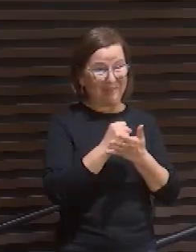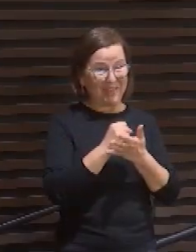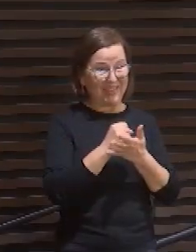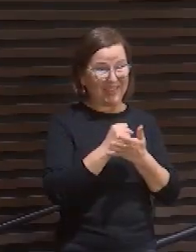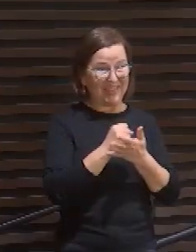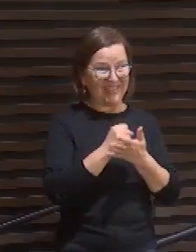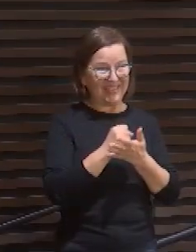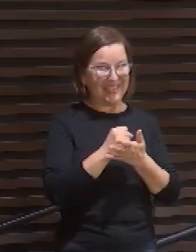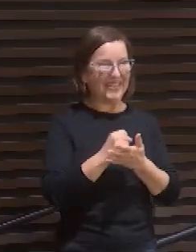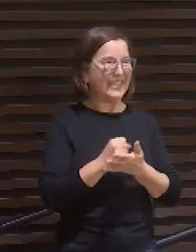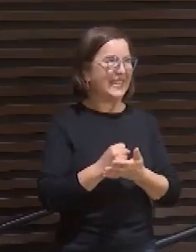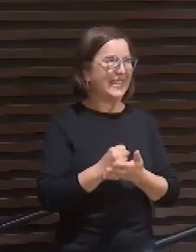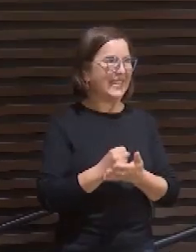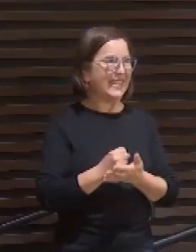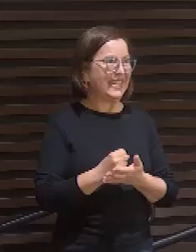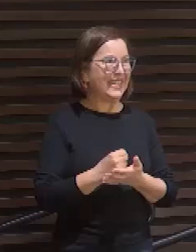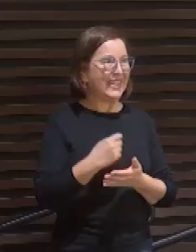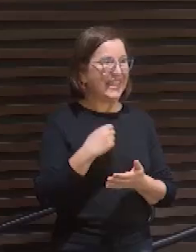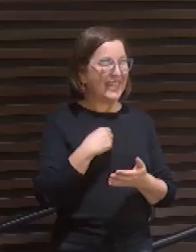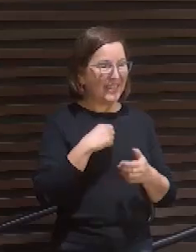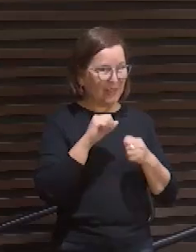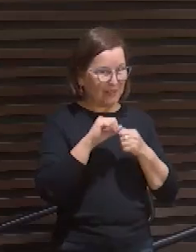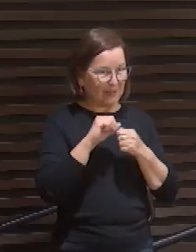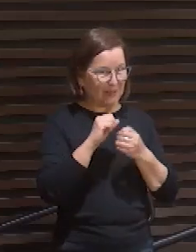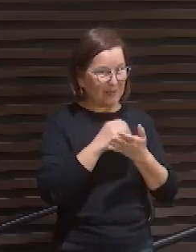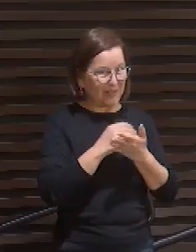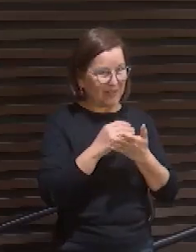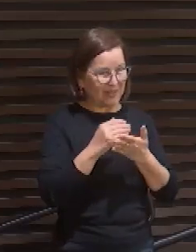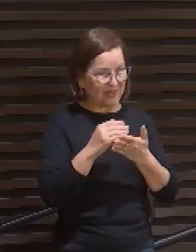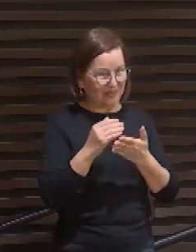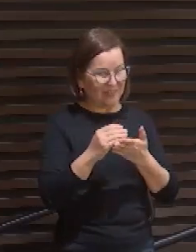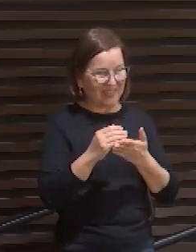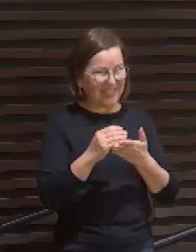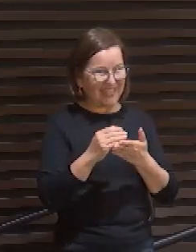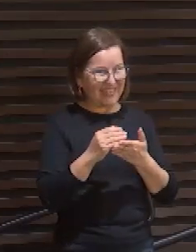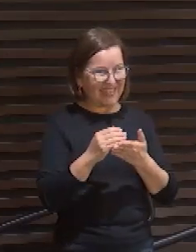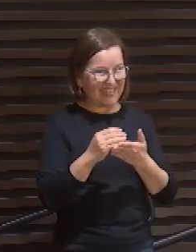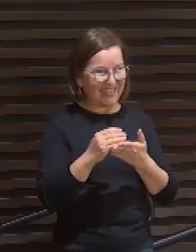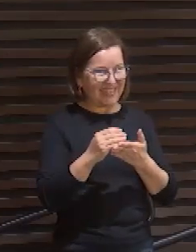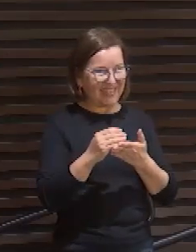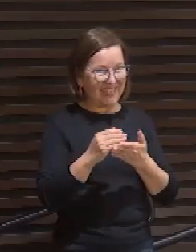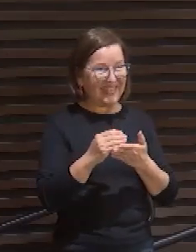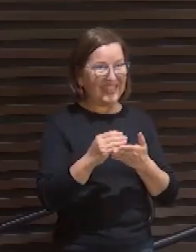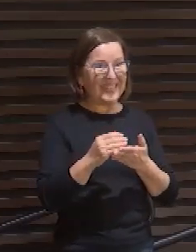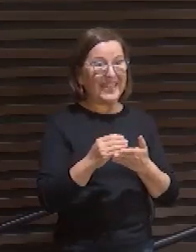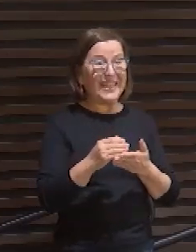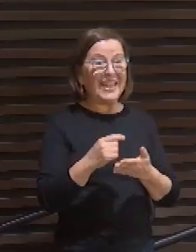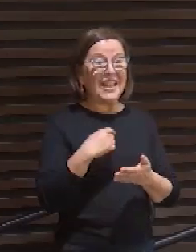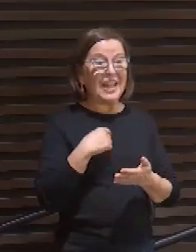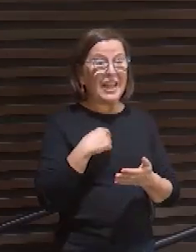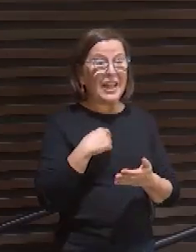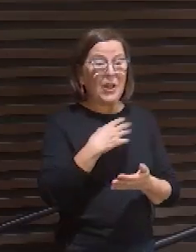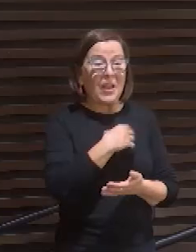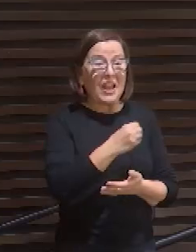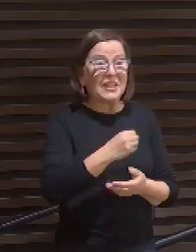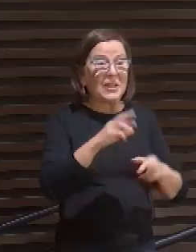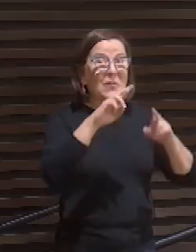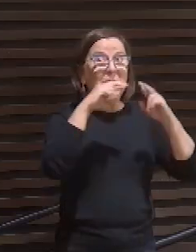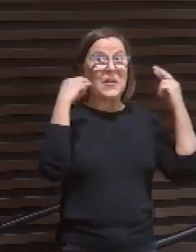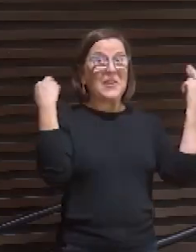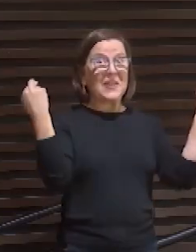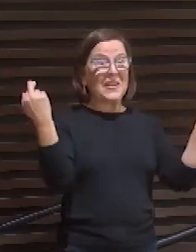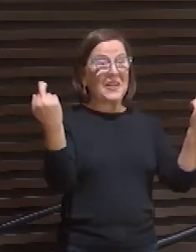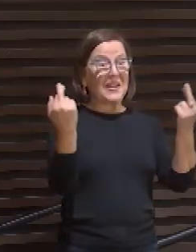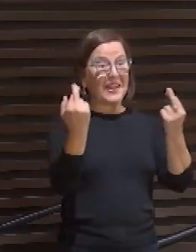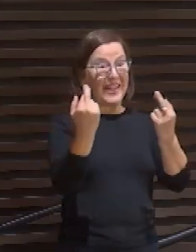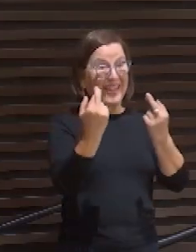eu fui participante, eu ganhei um reino. Eu sou herdeiro de um